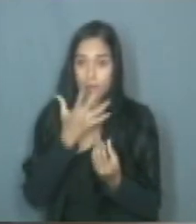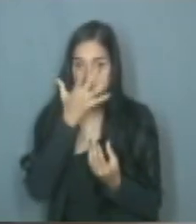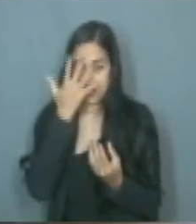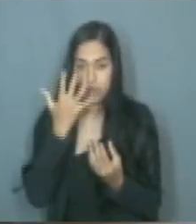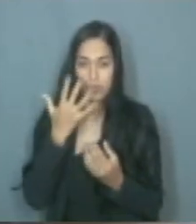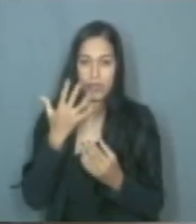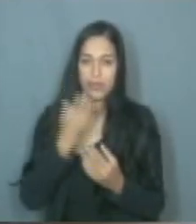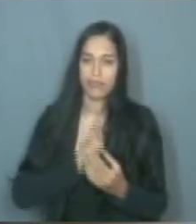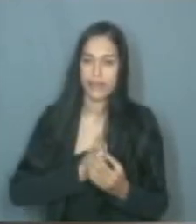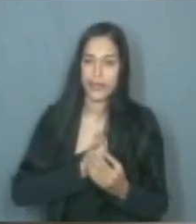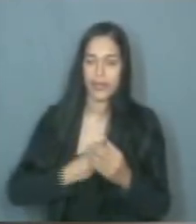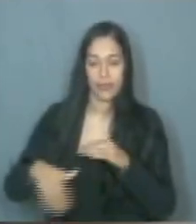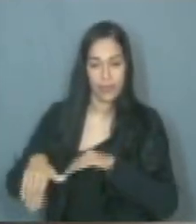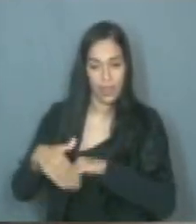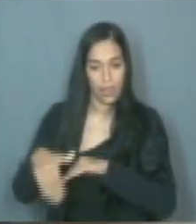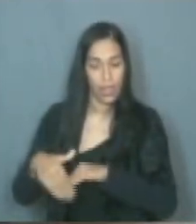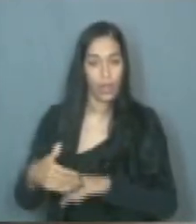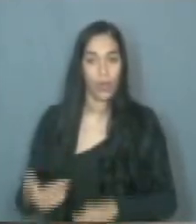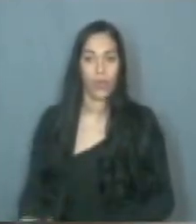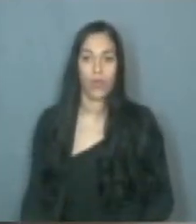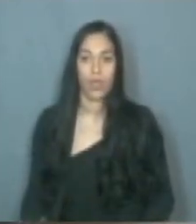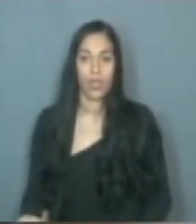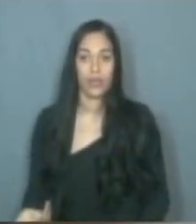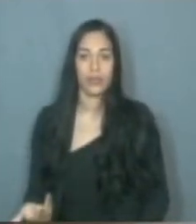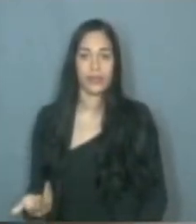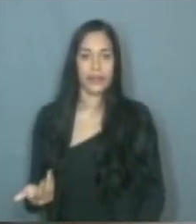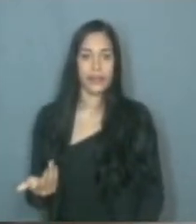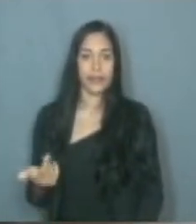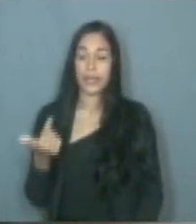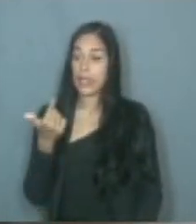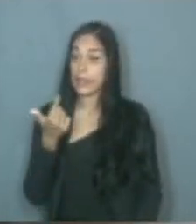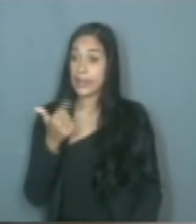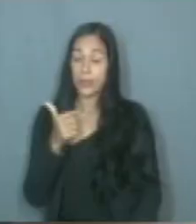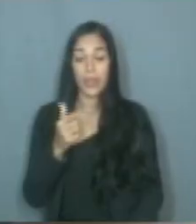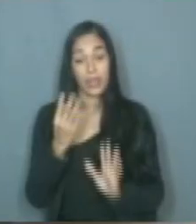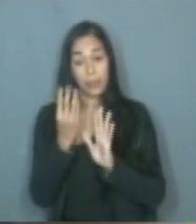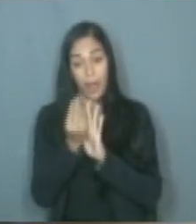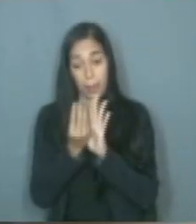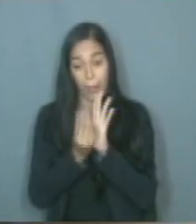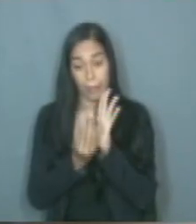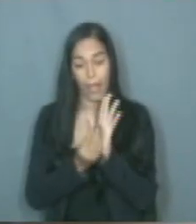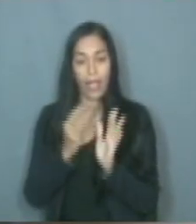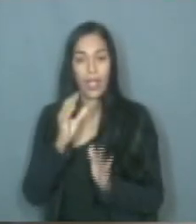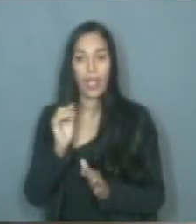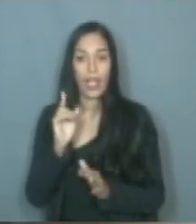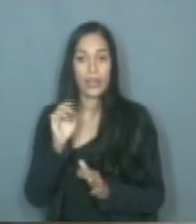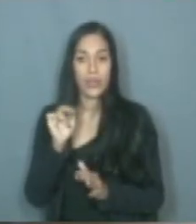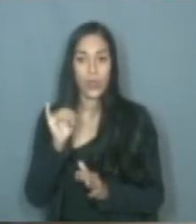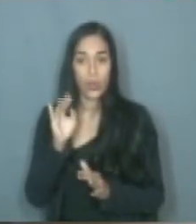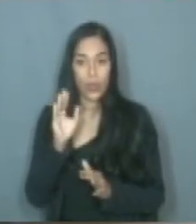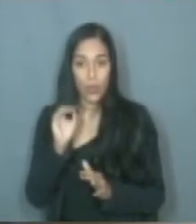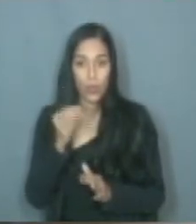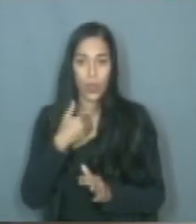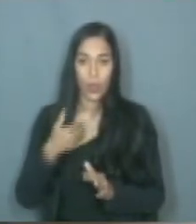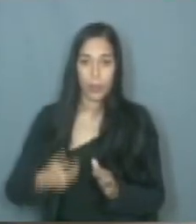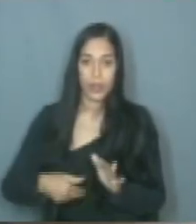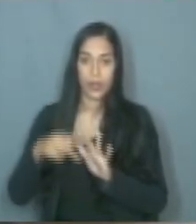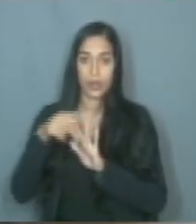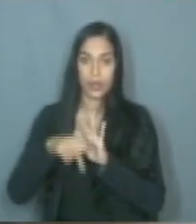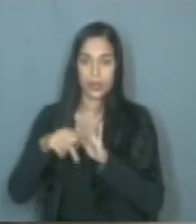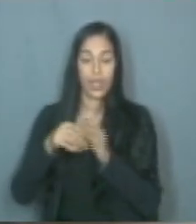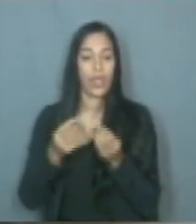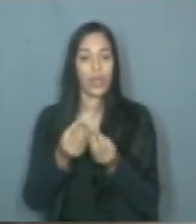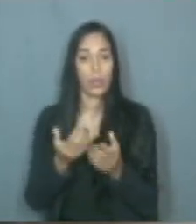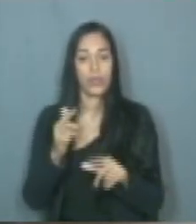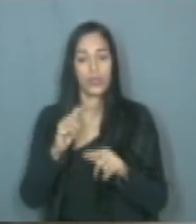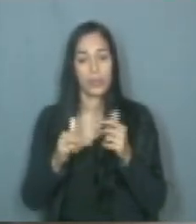que, como eu acabei de falar, não são registradas nesses programas governamentais. Então, distribuição de itens